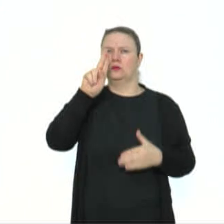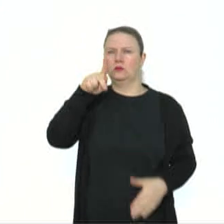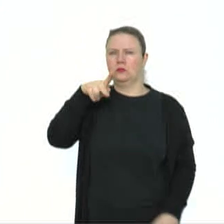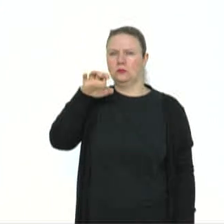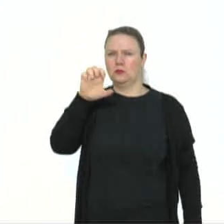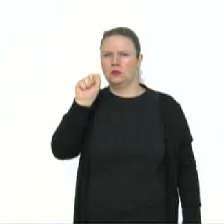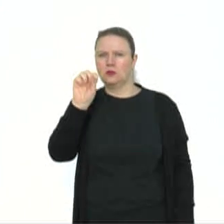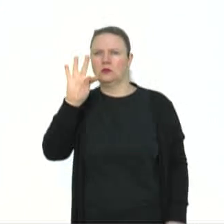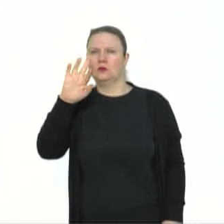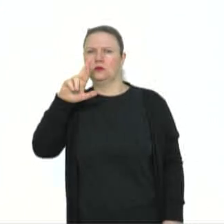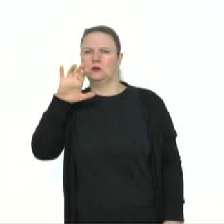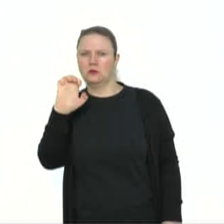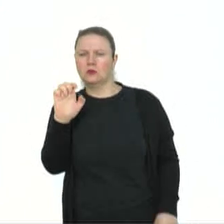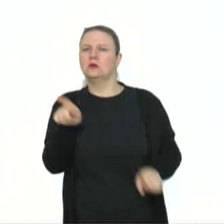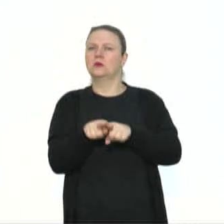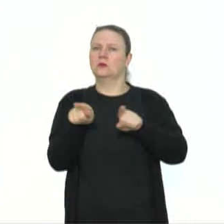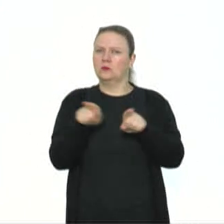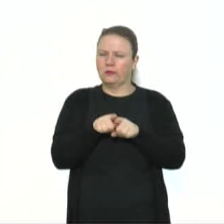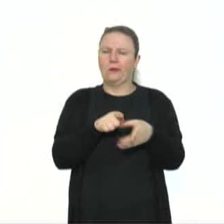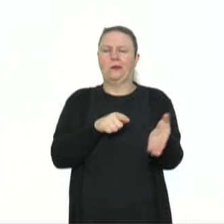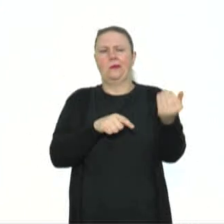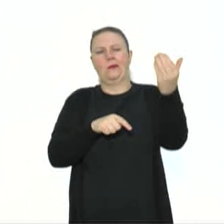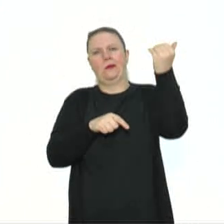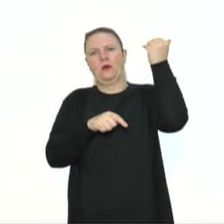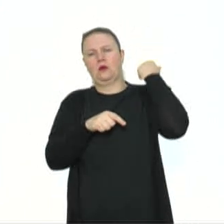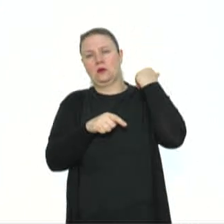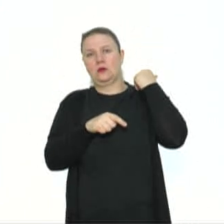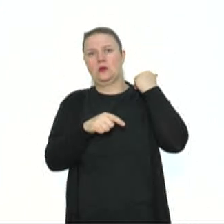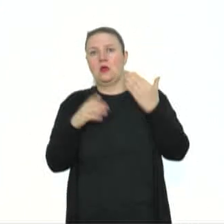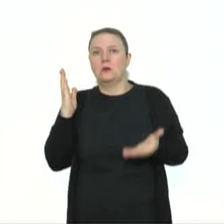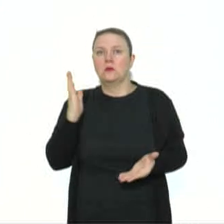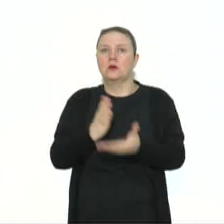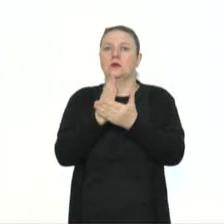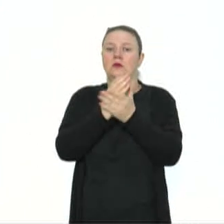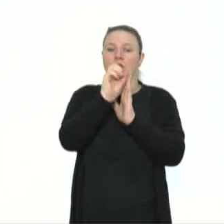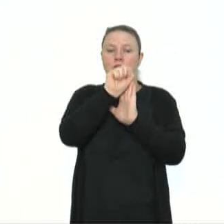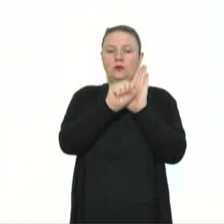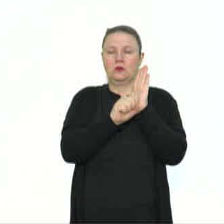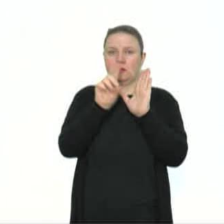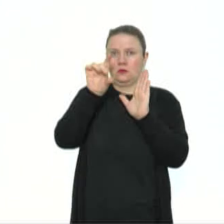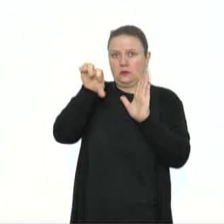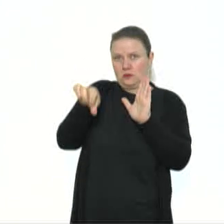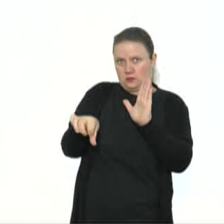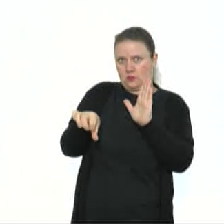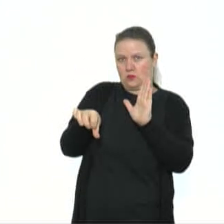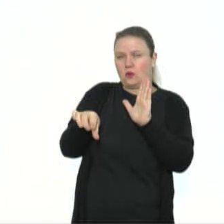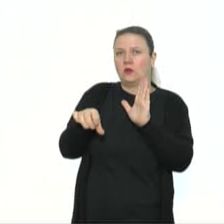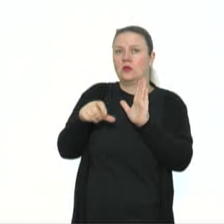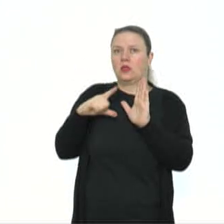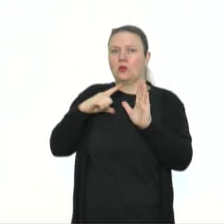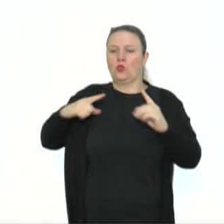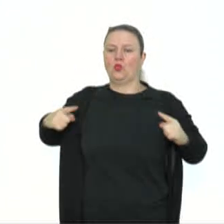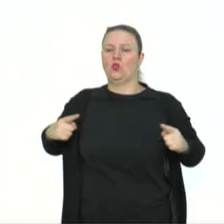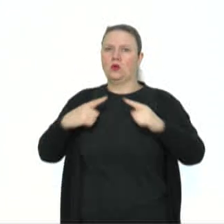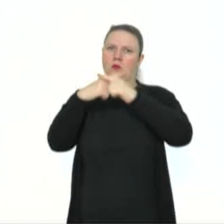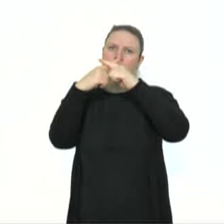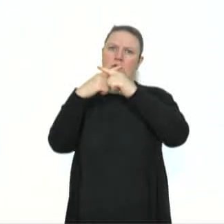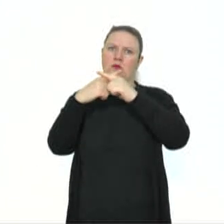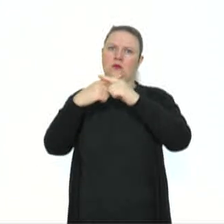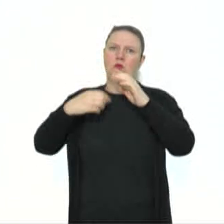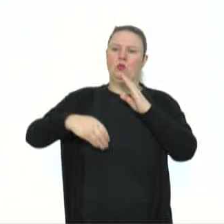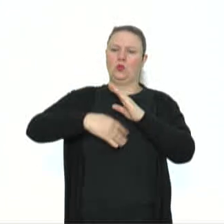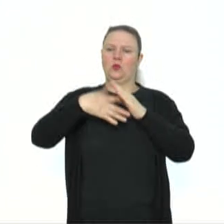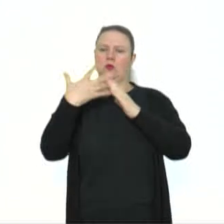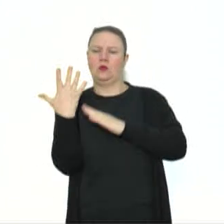Cristo. Mas o esporte, como conhecemos, surgiu na segunda metade do século XIX, e teve as primeiras competições indoor nos anos